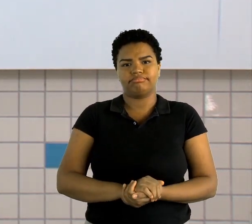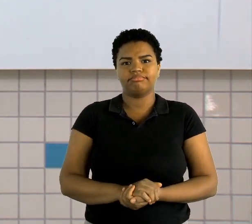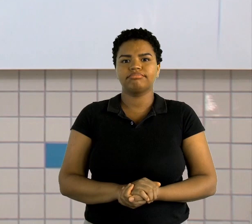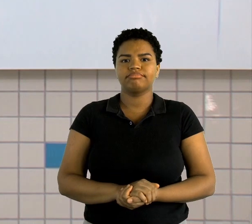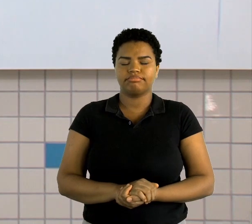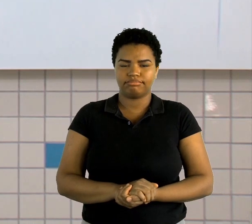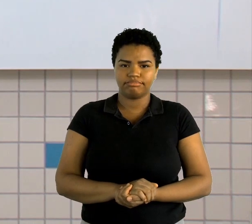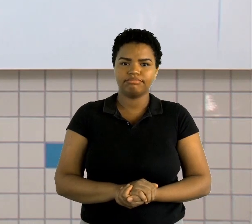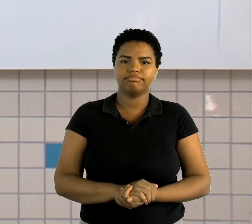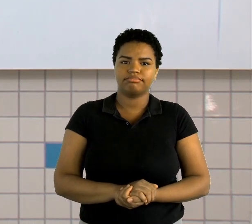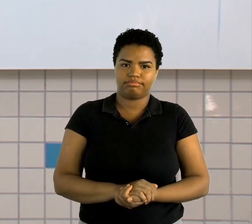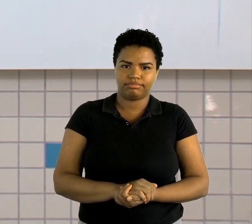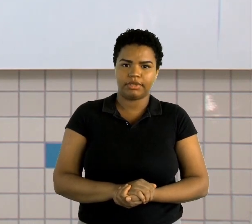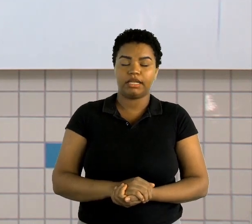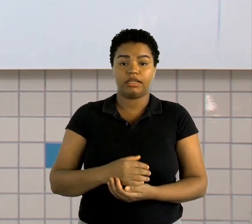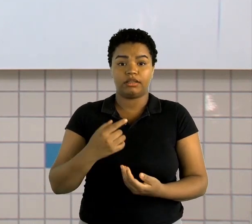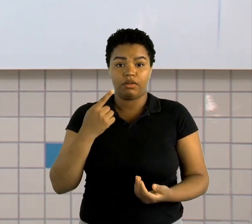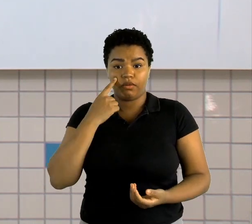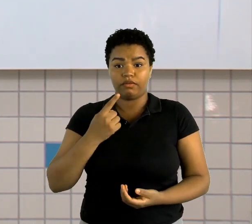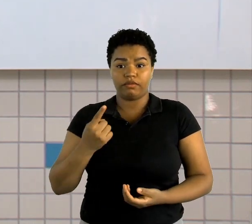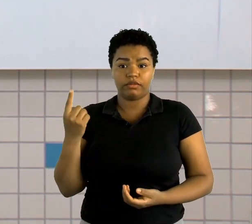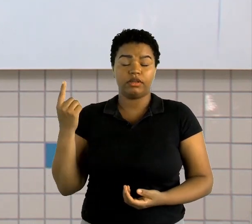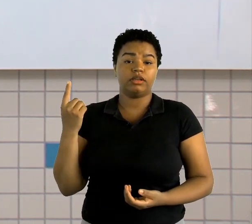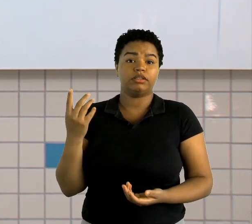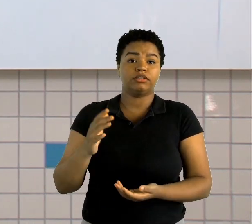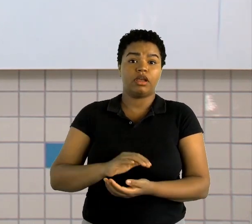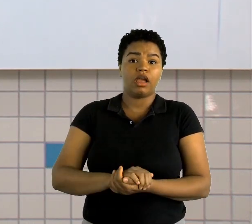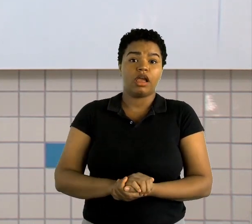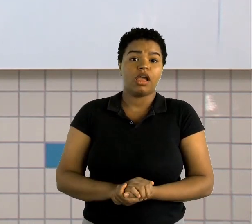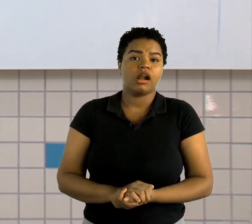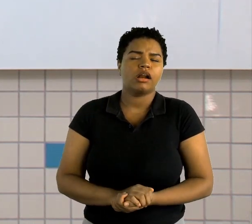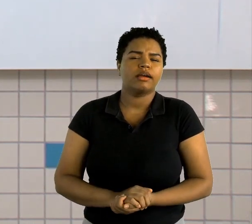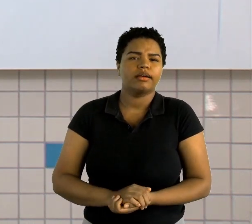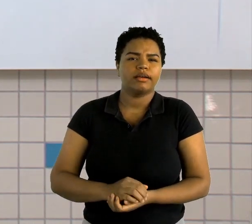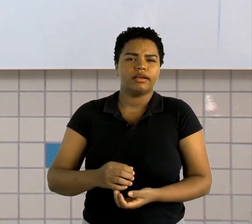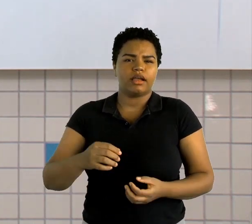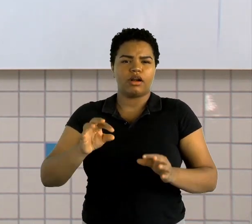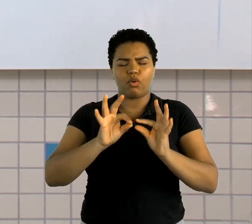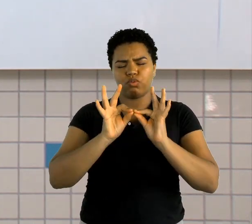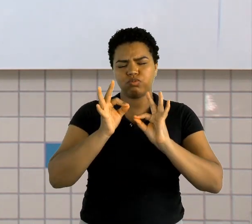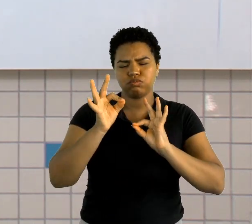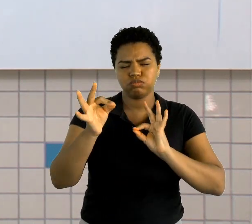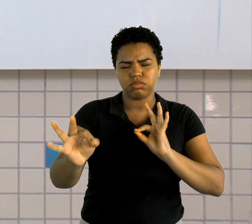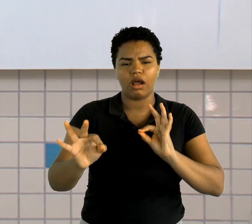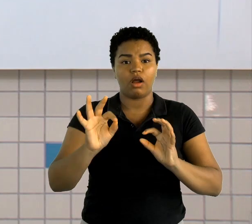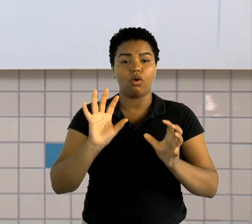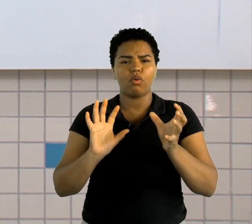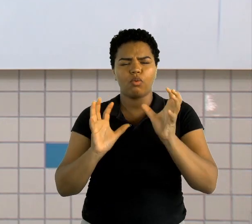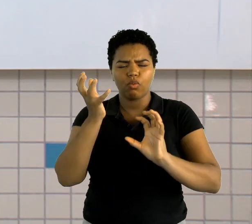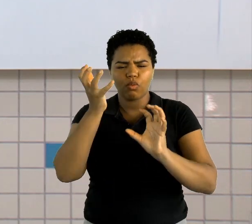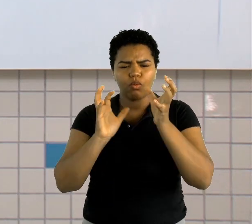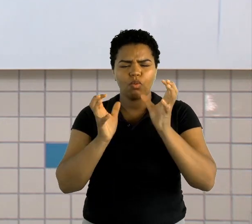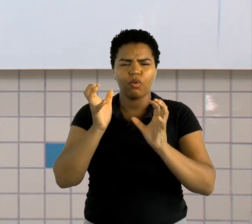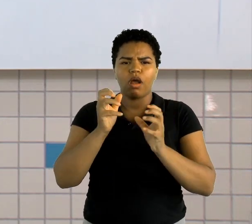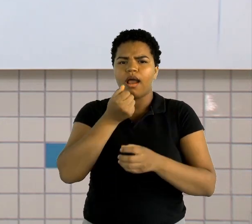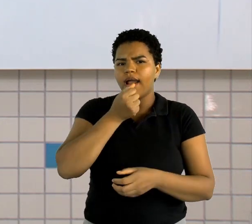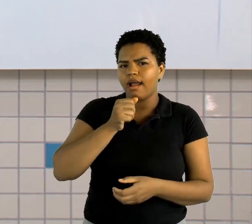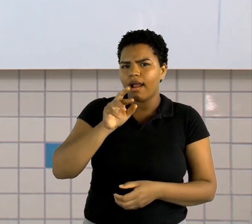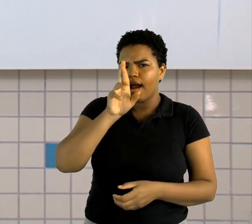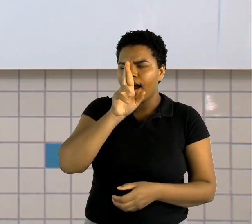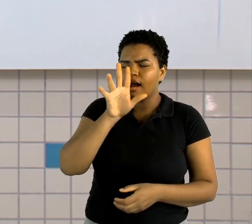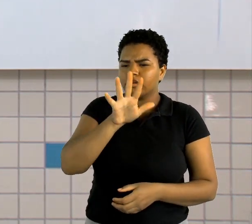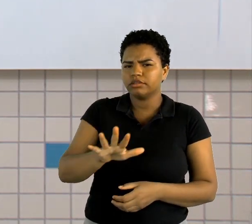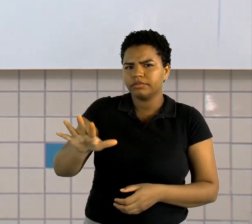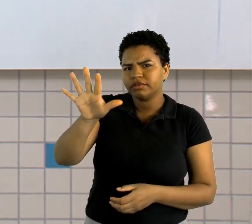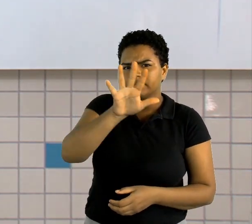Comportamento atmosférico durante um período longo de observação. Clima. Comportamento atmosférico durante um período longo